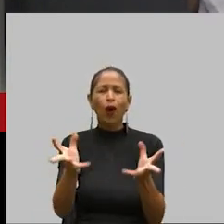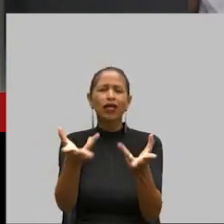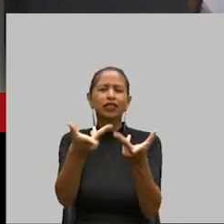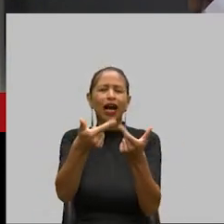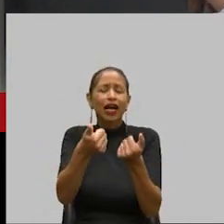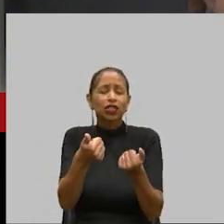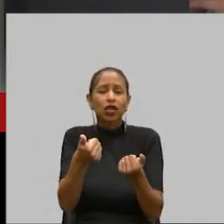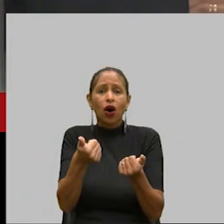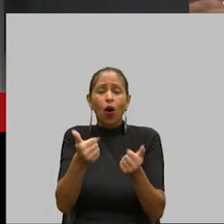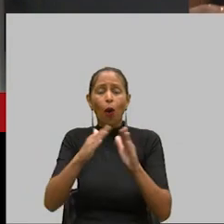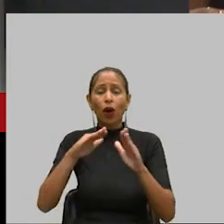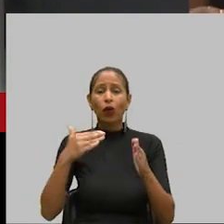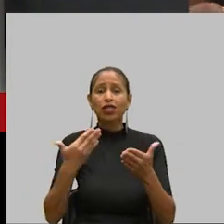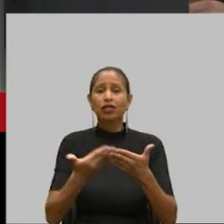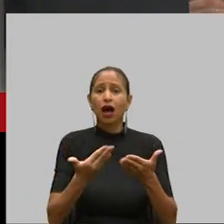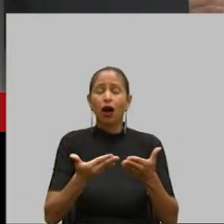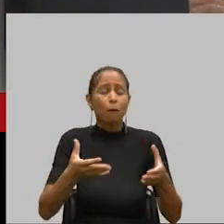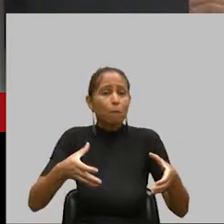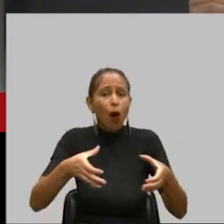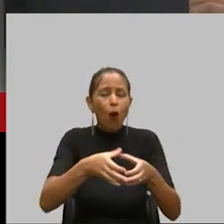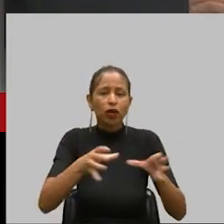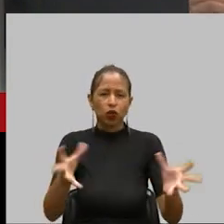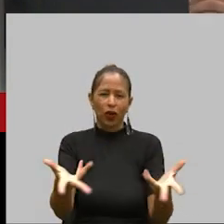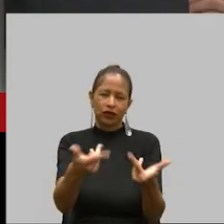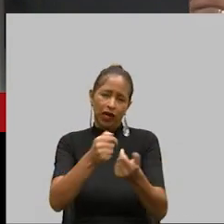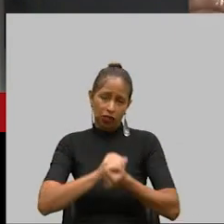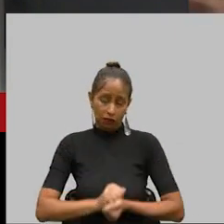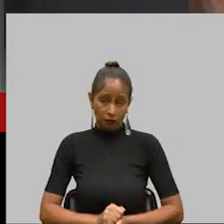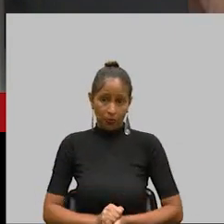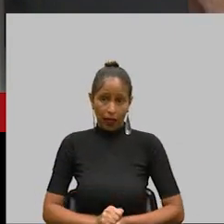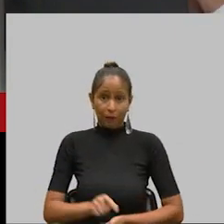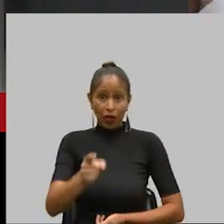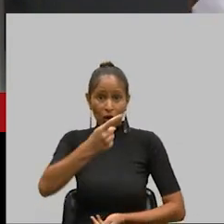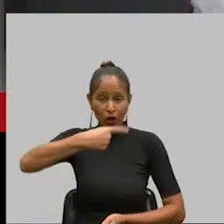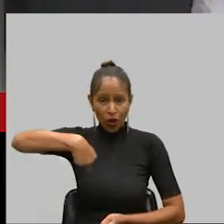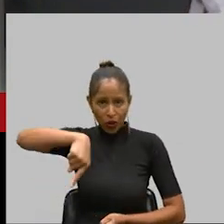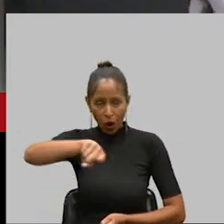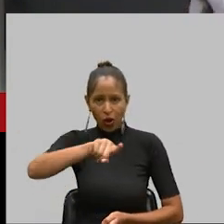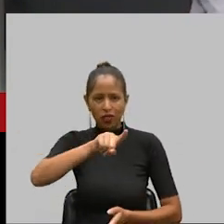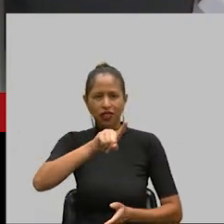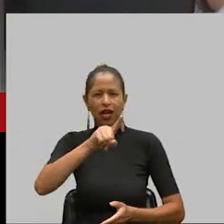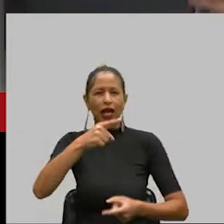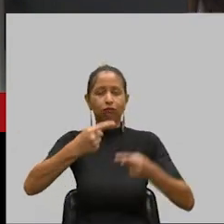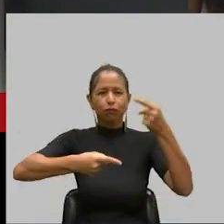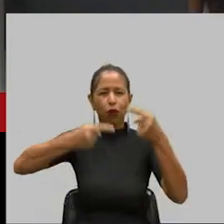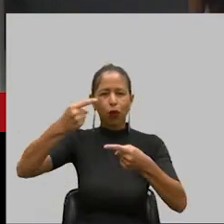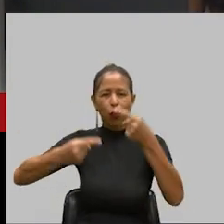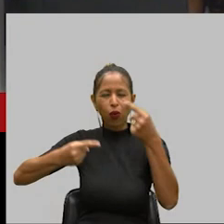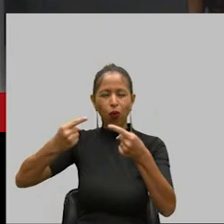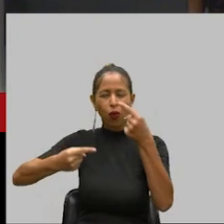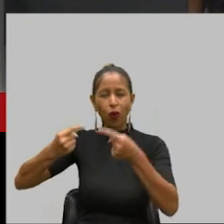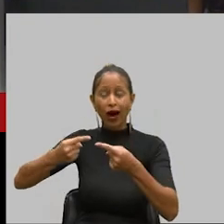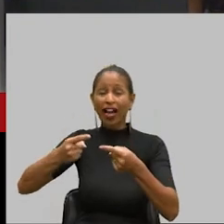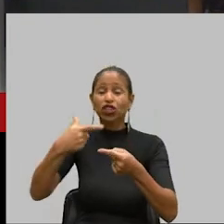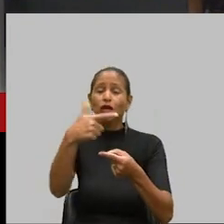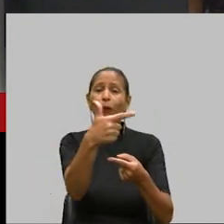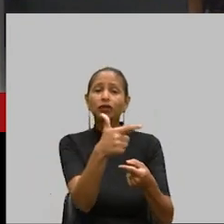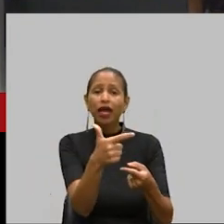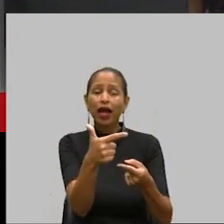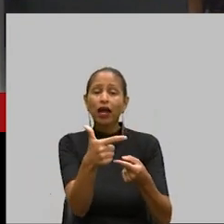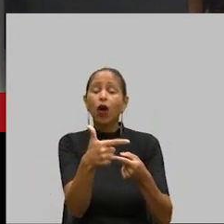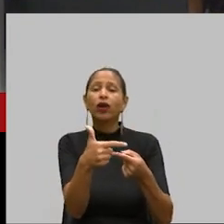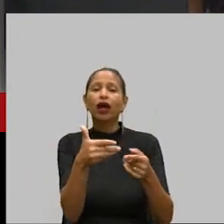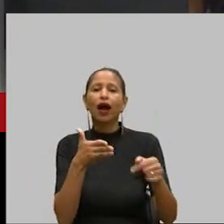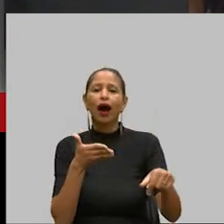uma educação comunitária de qualidade então quando a gente foge do debate político Nós abrimos espaço